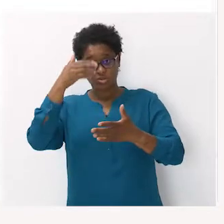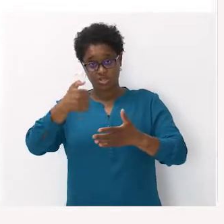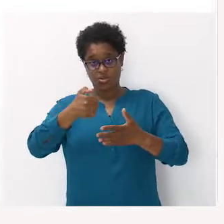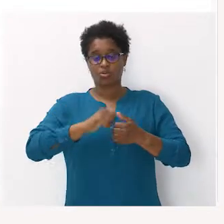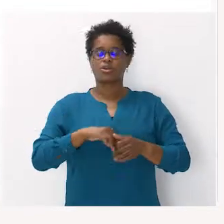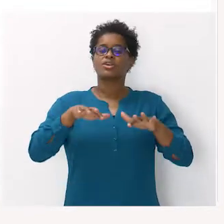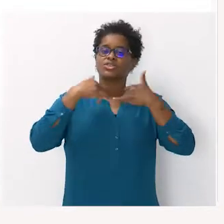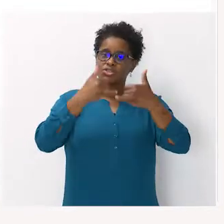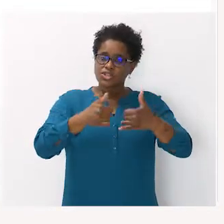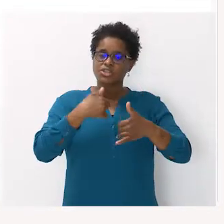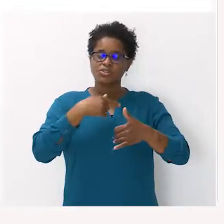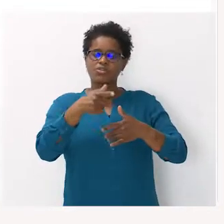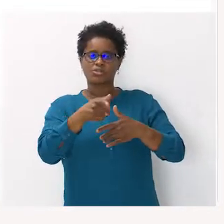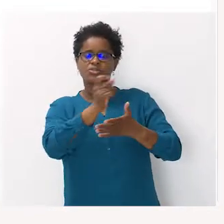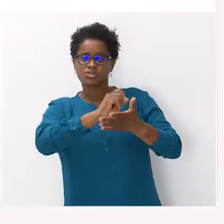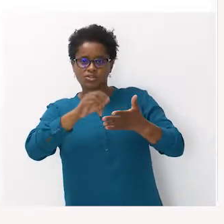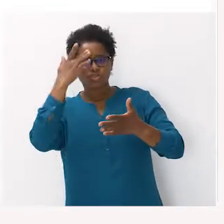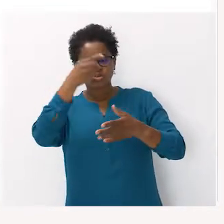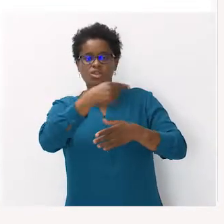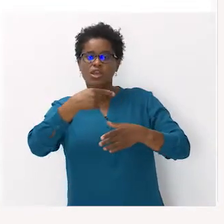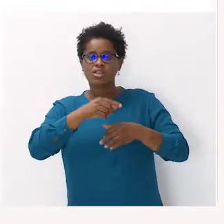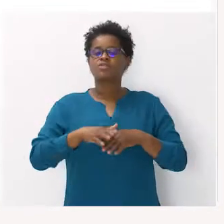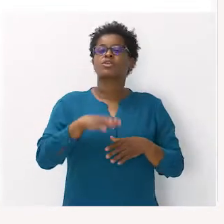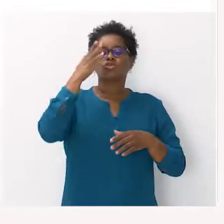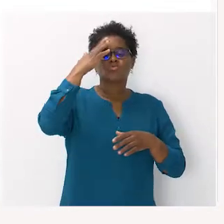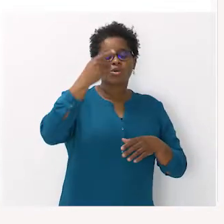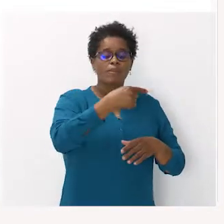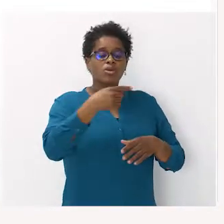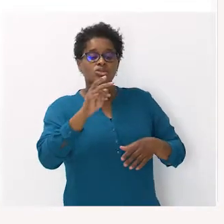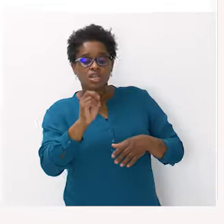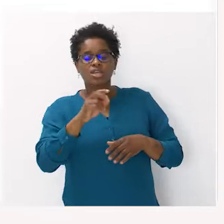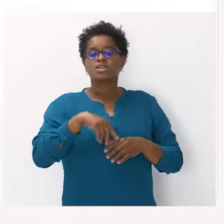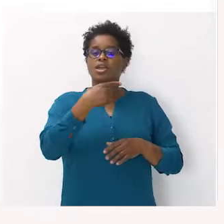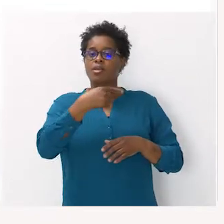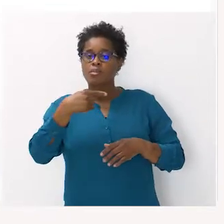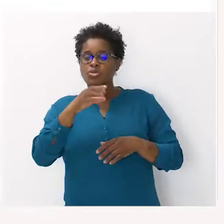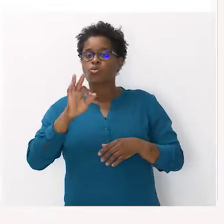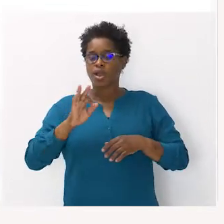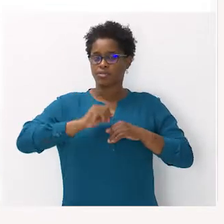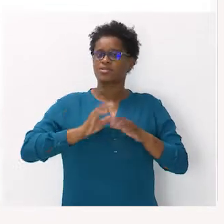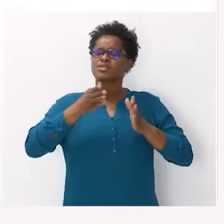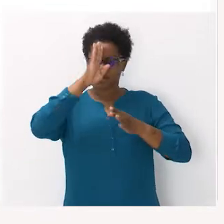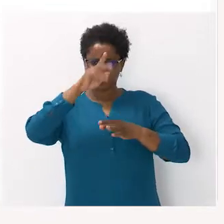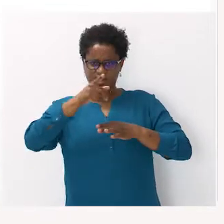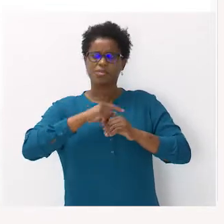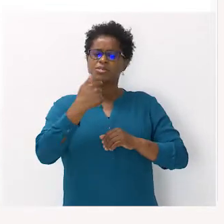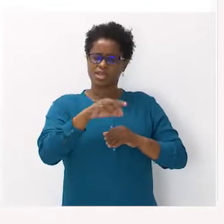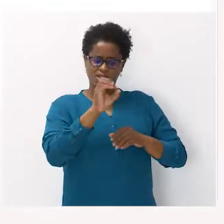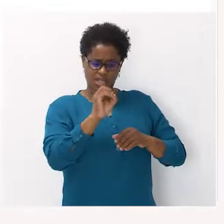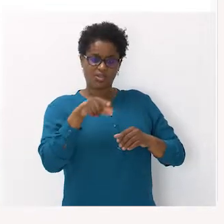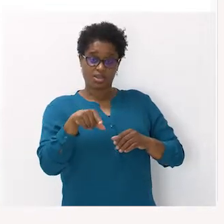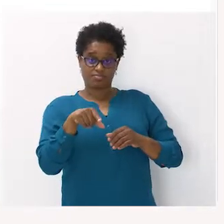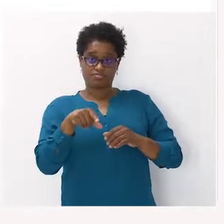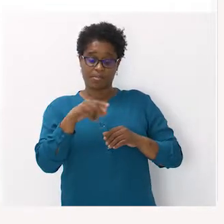5. De seguida, vamos marcar os números negativos, que são os números menos 3 e menos 4. Então, já sabem, eu tenho 0